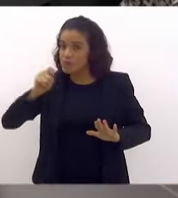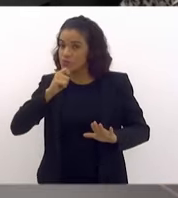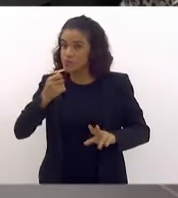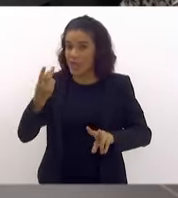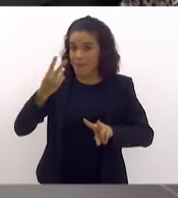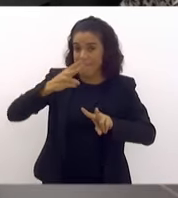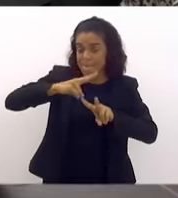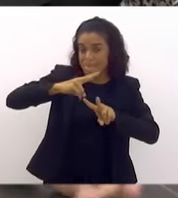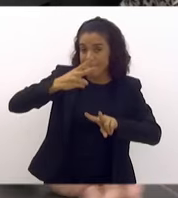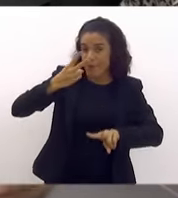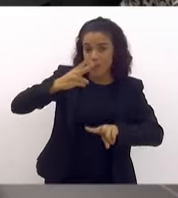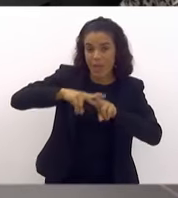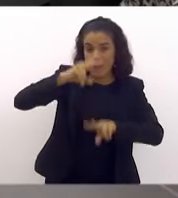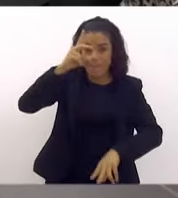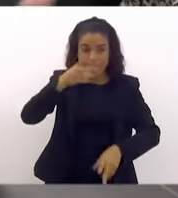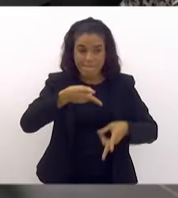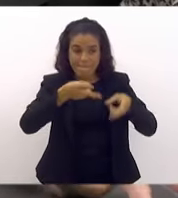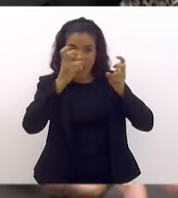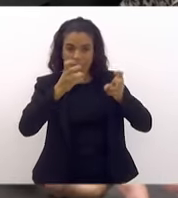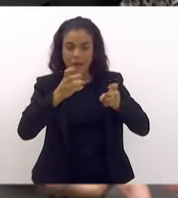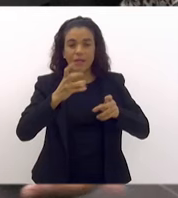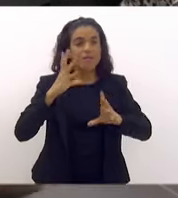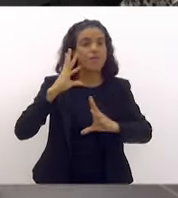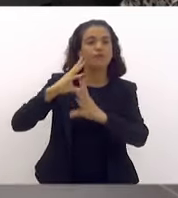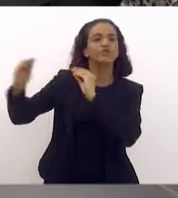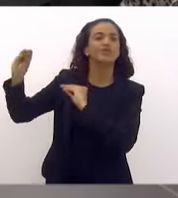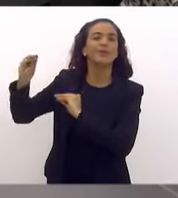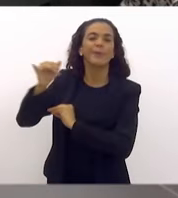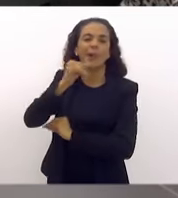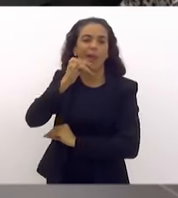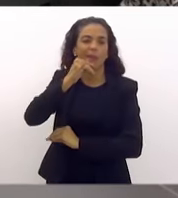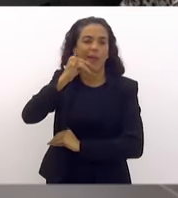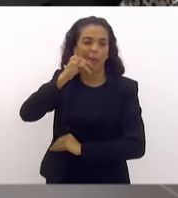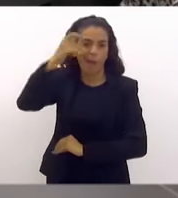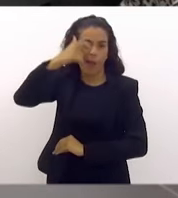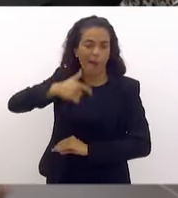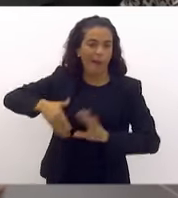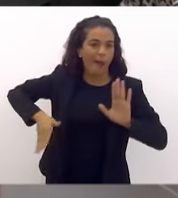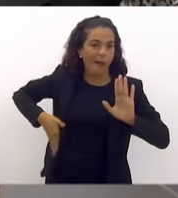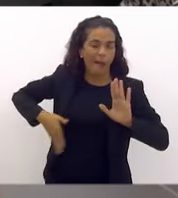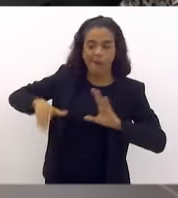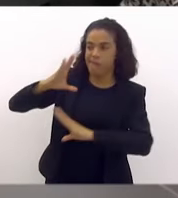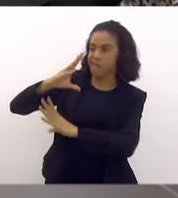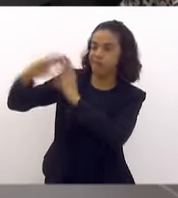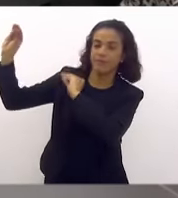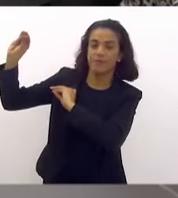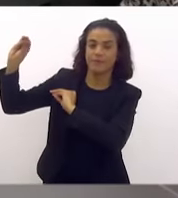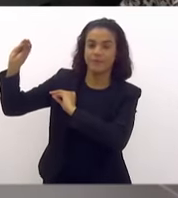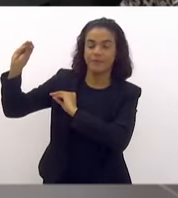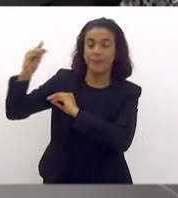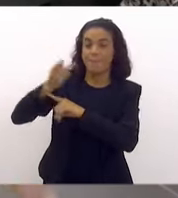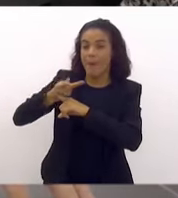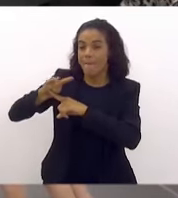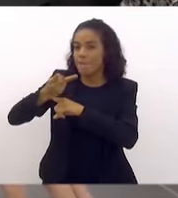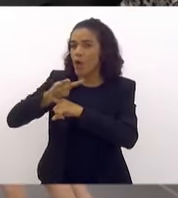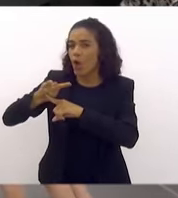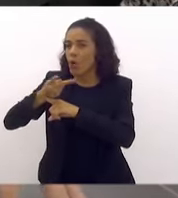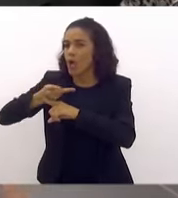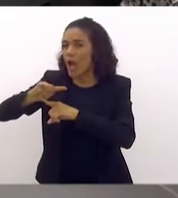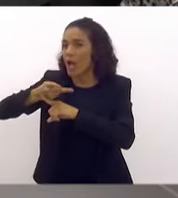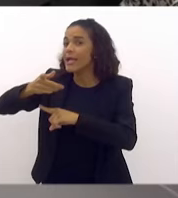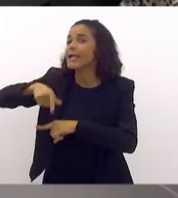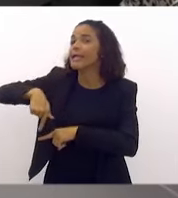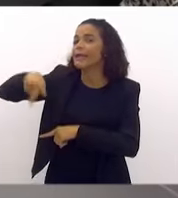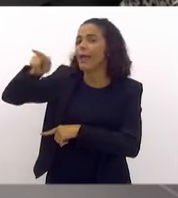Ou seja a pessoa que praticou o crime empreendeu fuga né E se inicie uma investigação para buscar autoria daquele